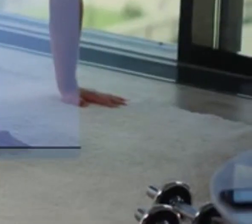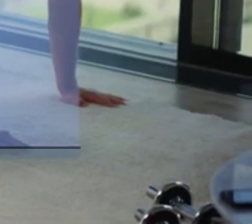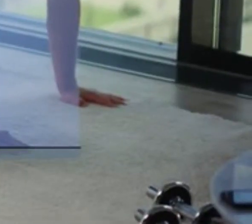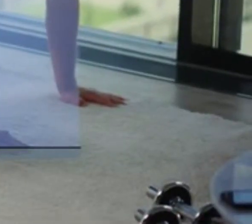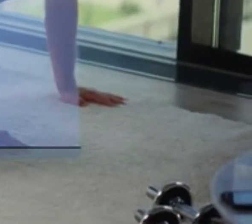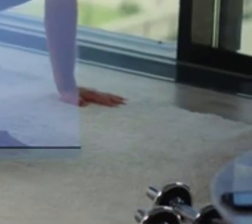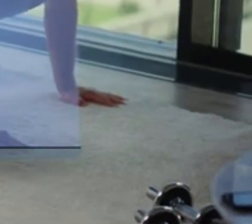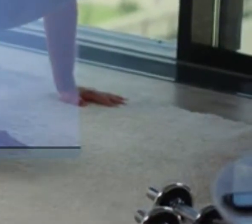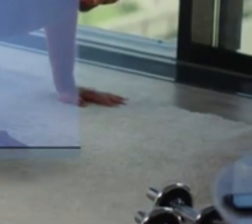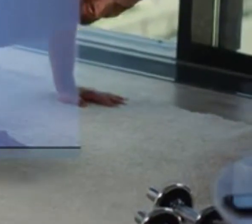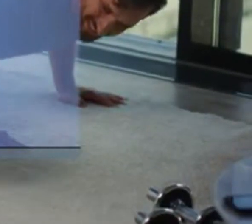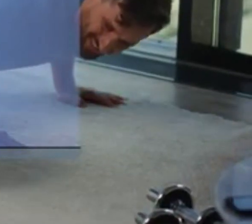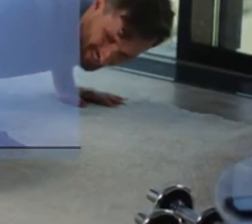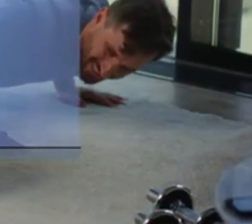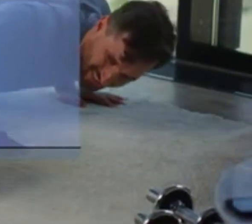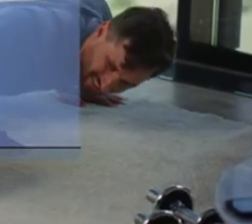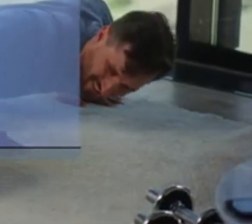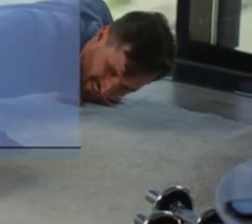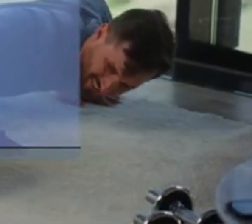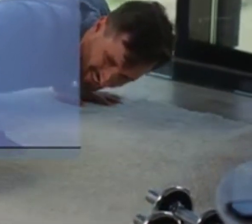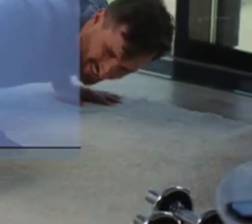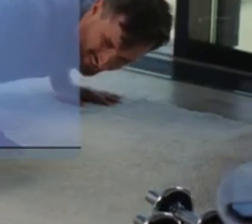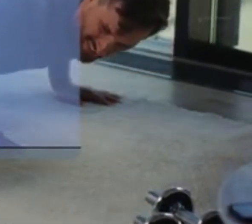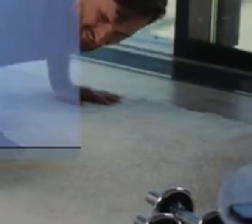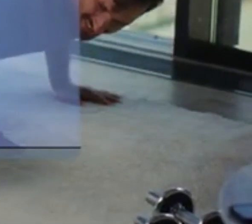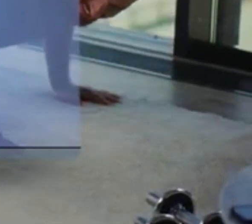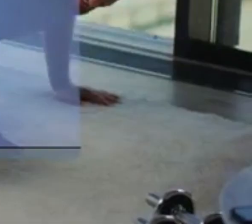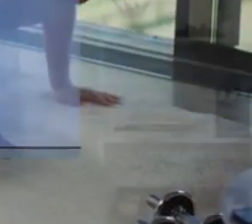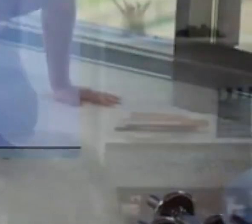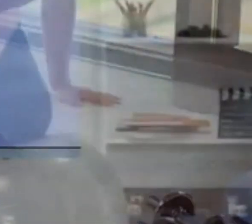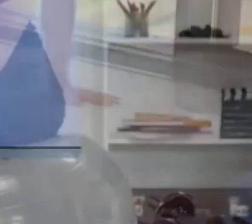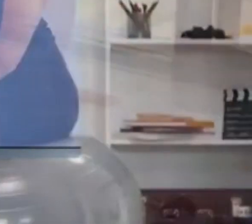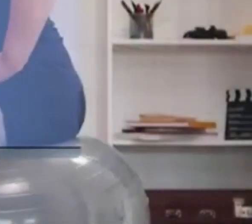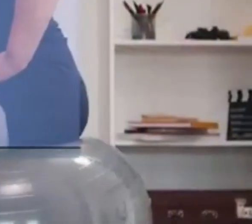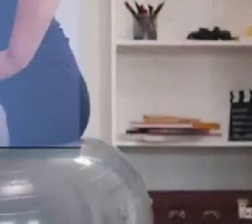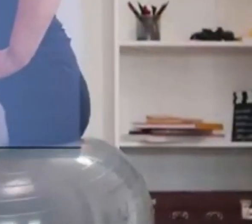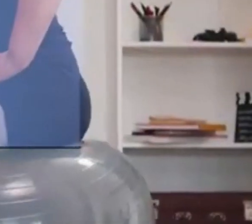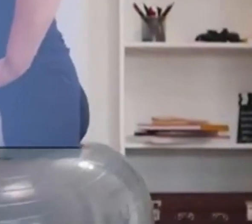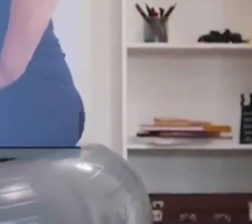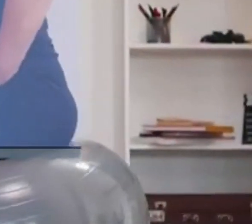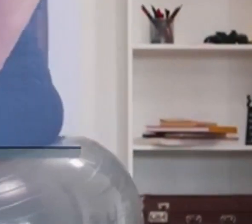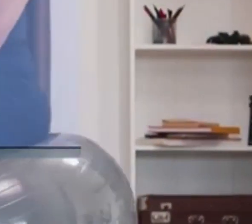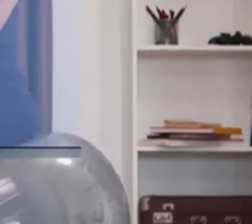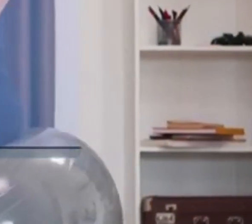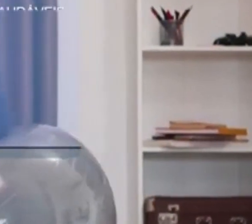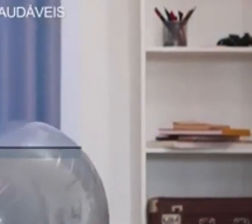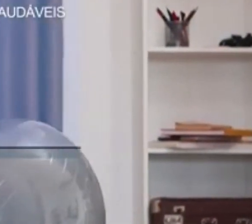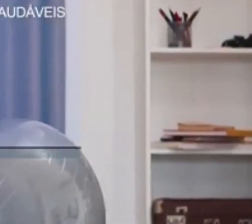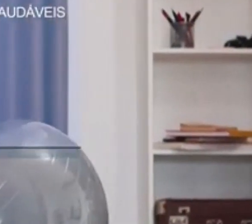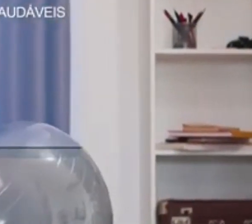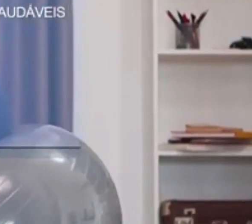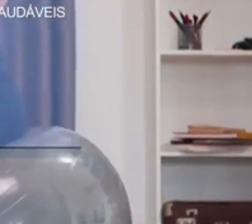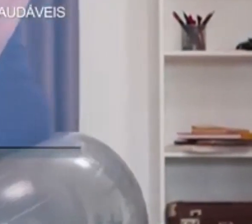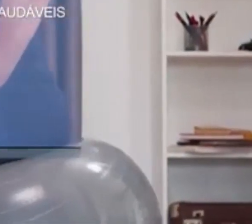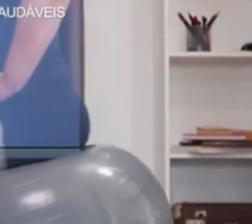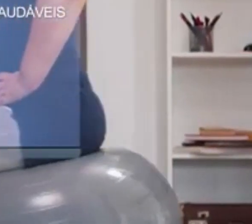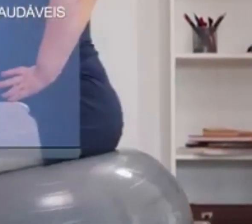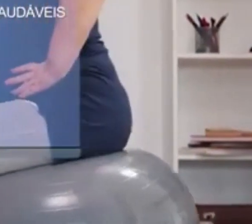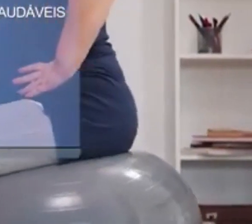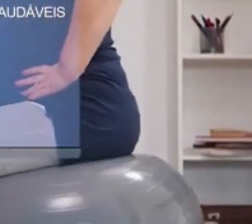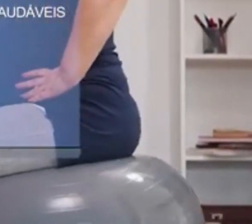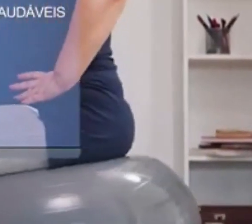e controla o diabetes, ajuda a controlar o peso, reduz o risco de pressão alta, mantém